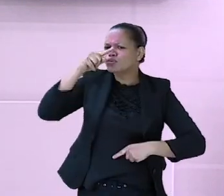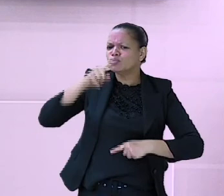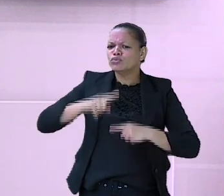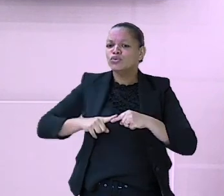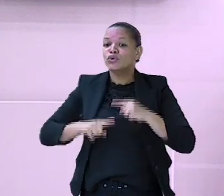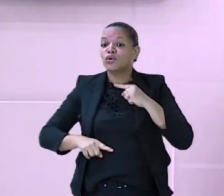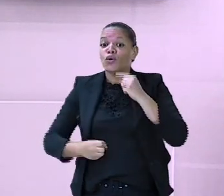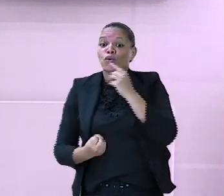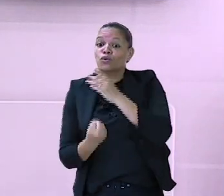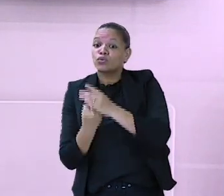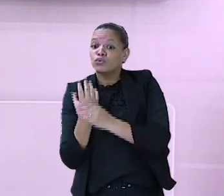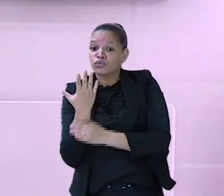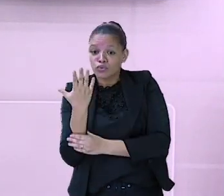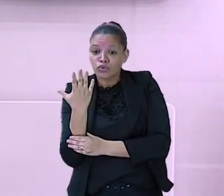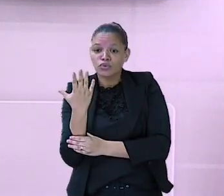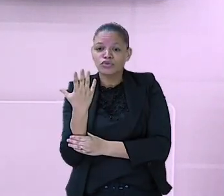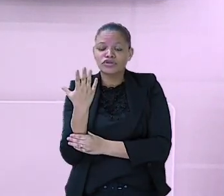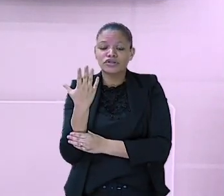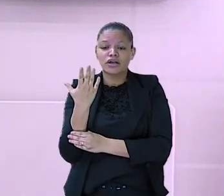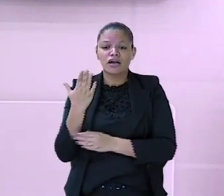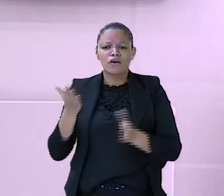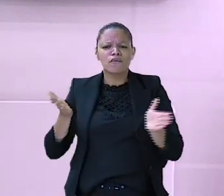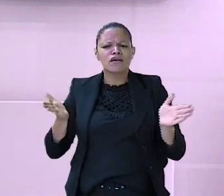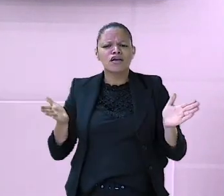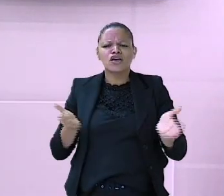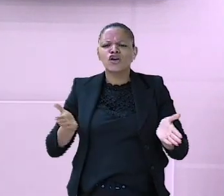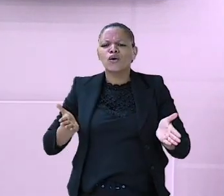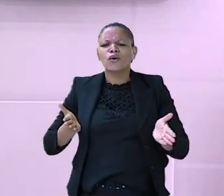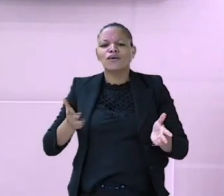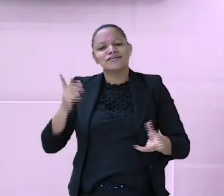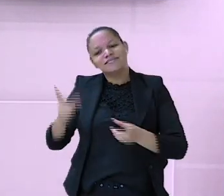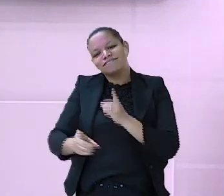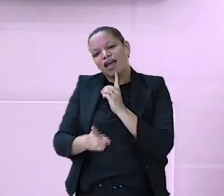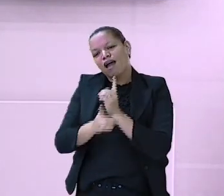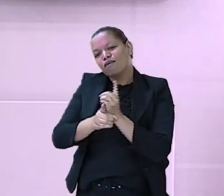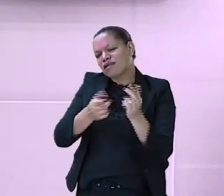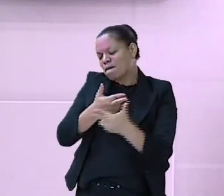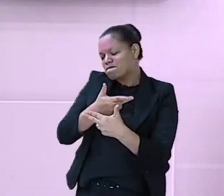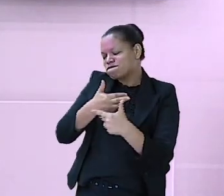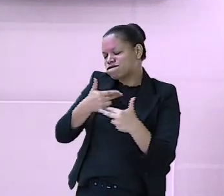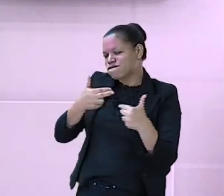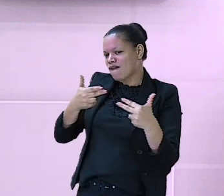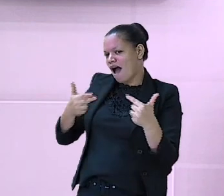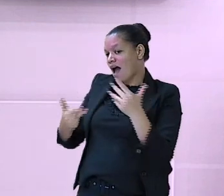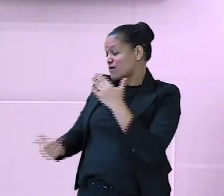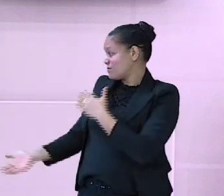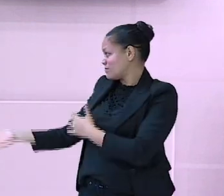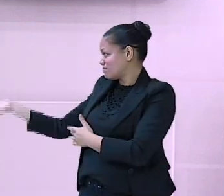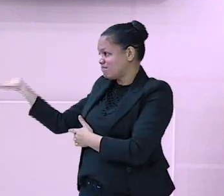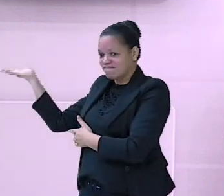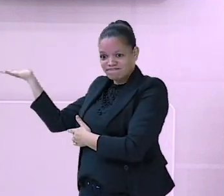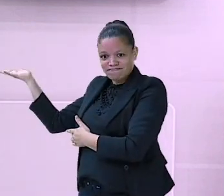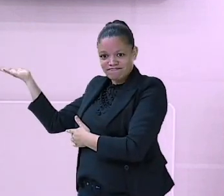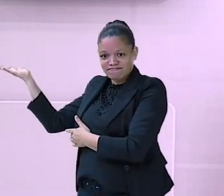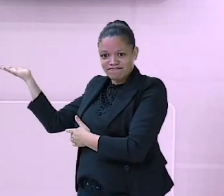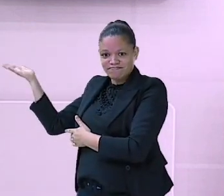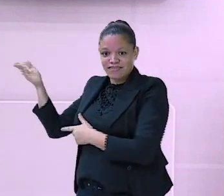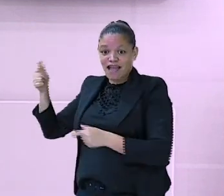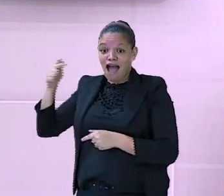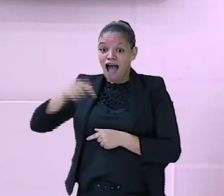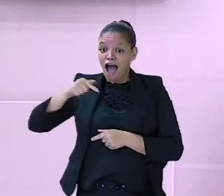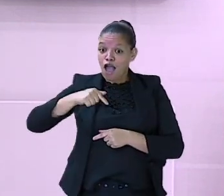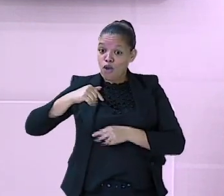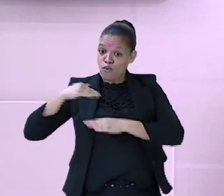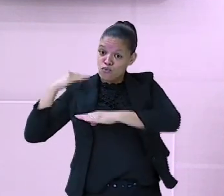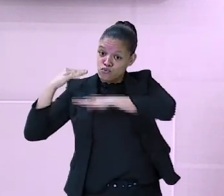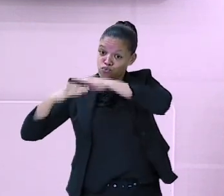cana-de-açúcar altamente hoje, nós temos todos esses produtos ou todas essas possibilidades de crescimento para o